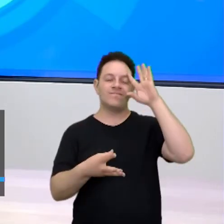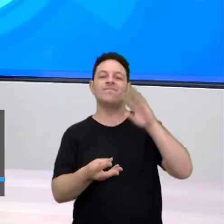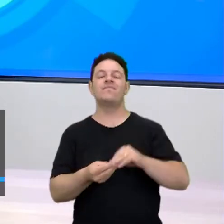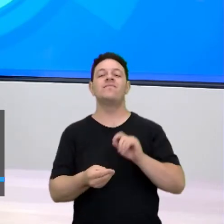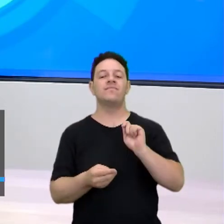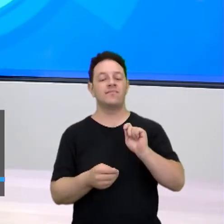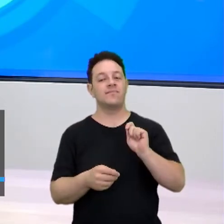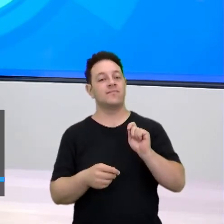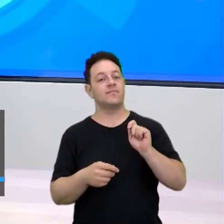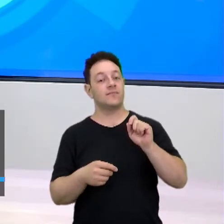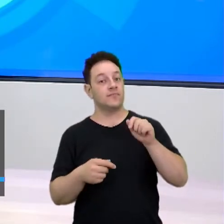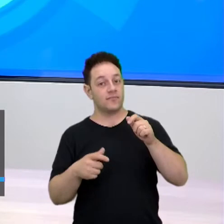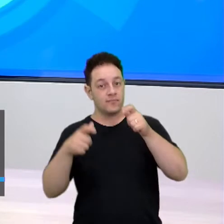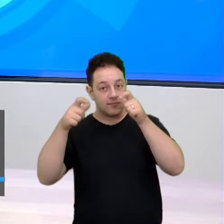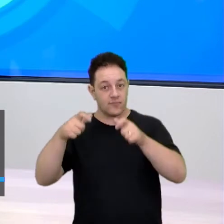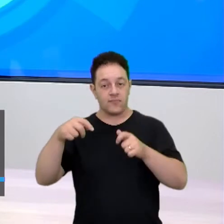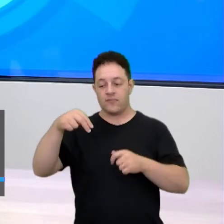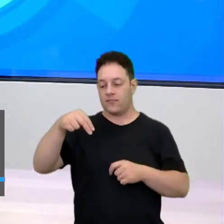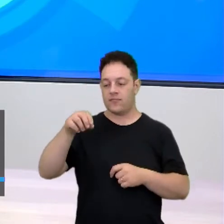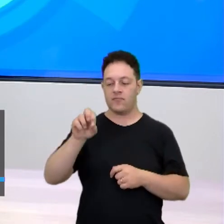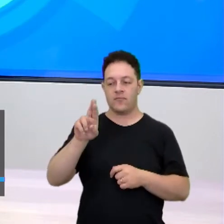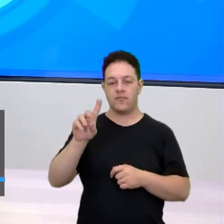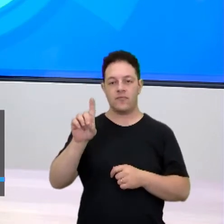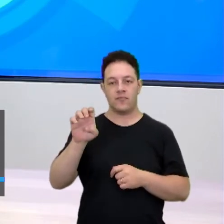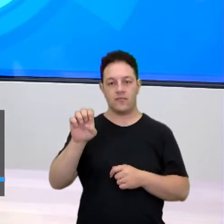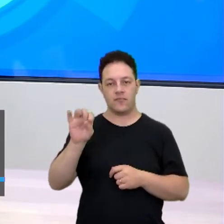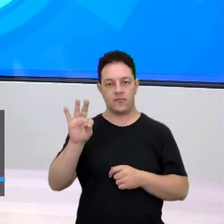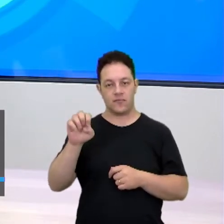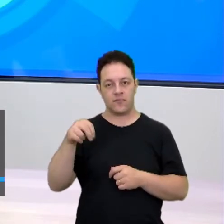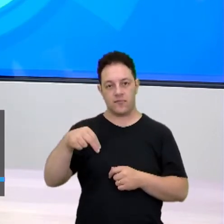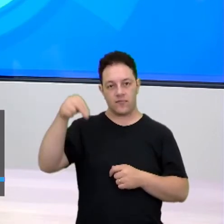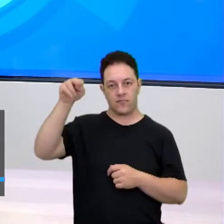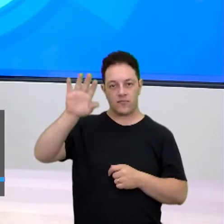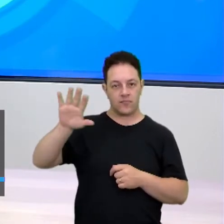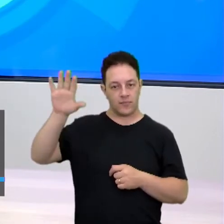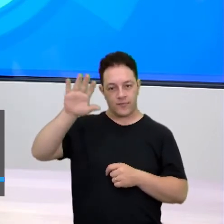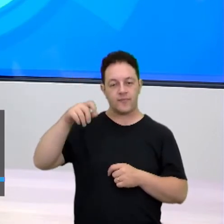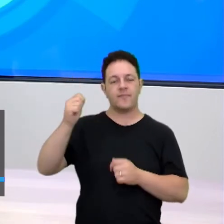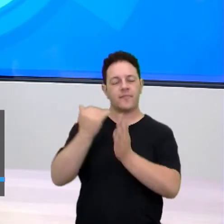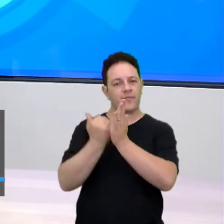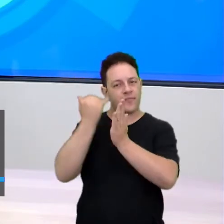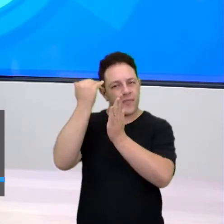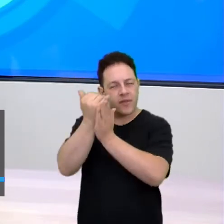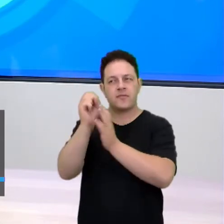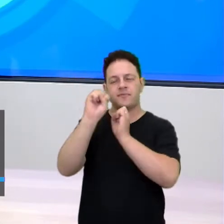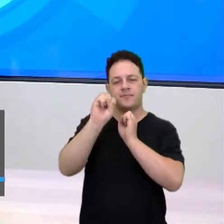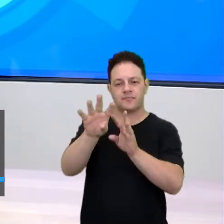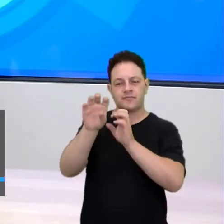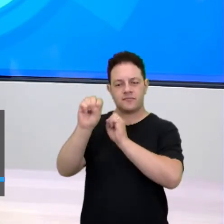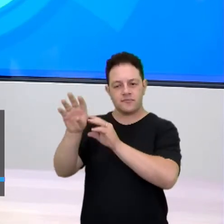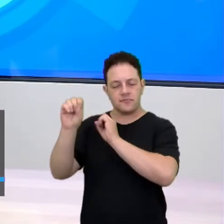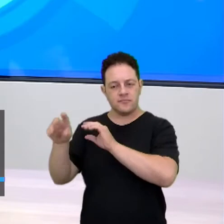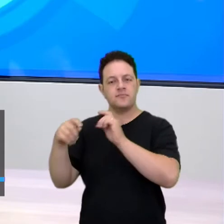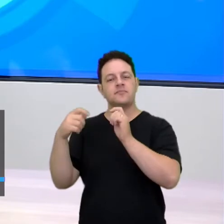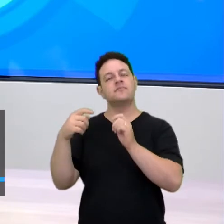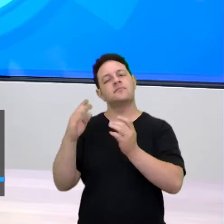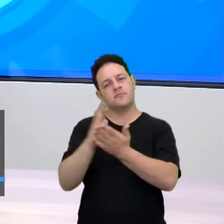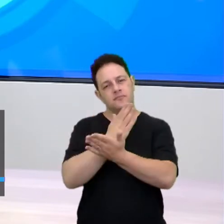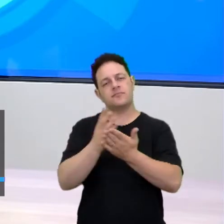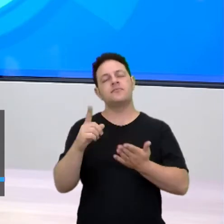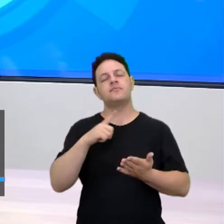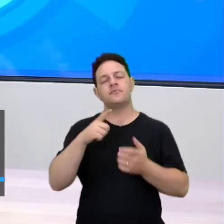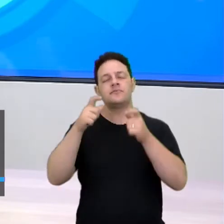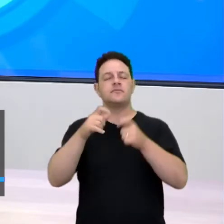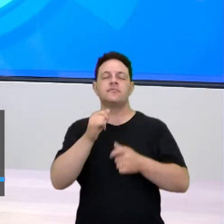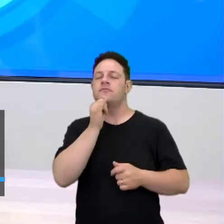na região Nordeste, apesar de ter estados exceções aí com um nível de qualidade muito bom, como o caso do